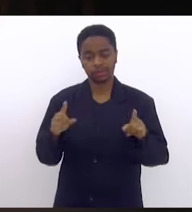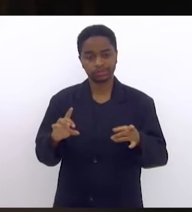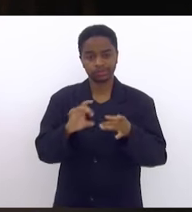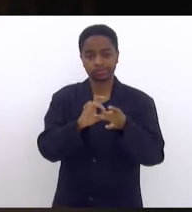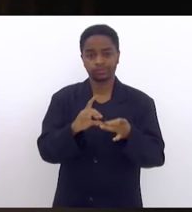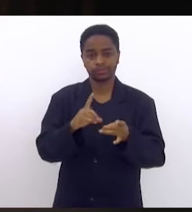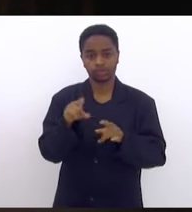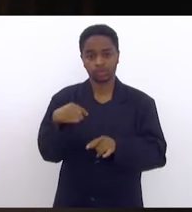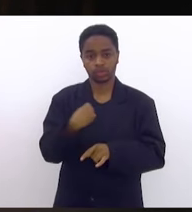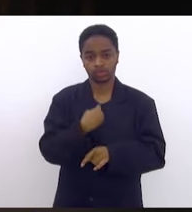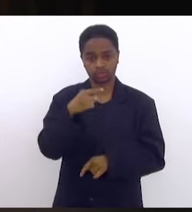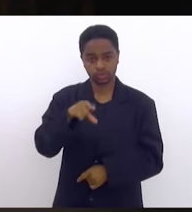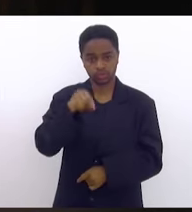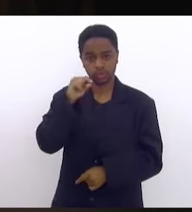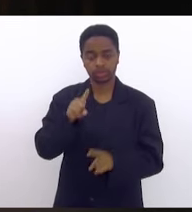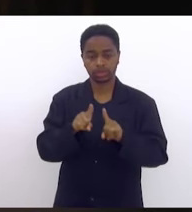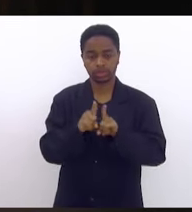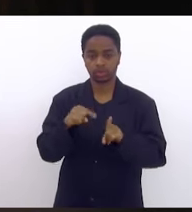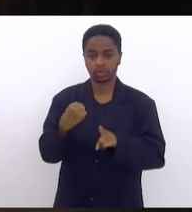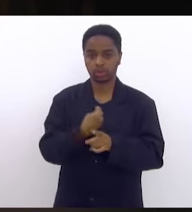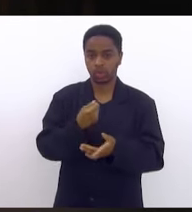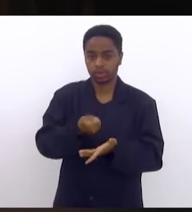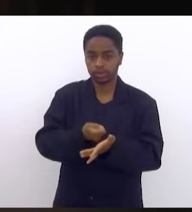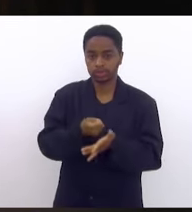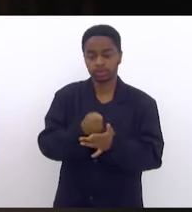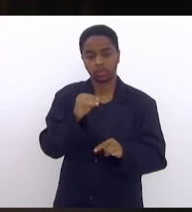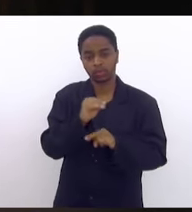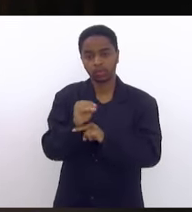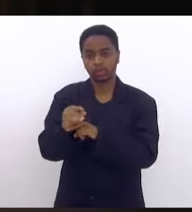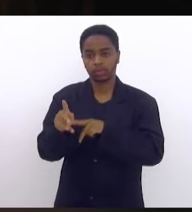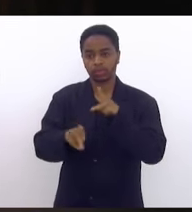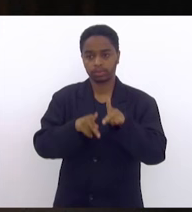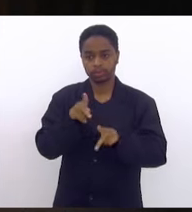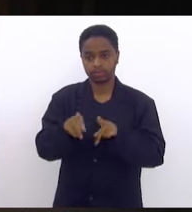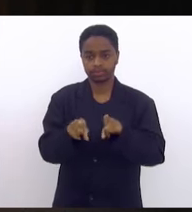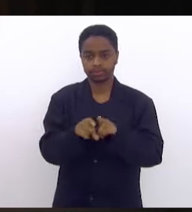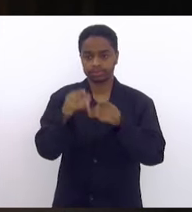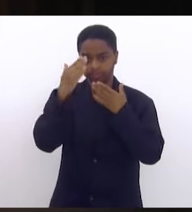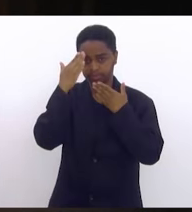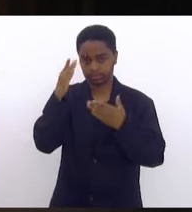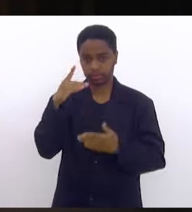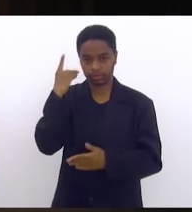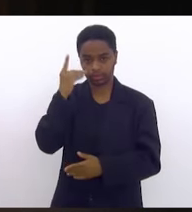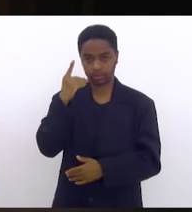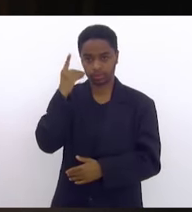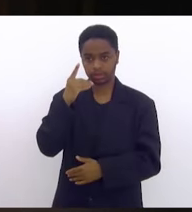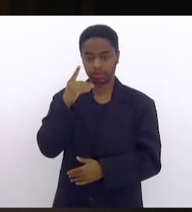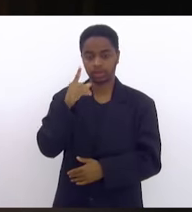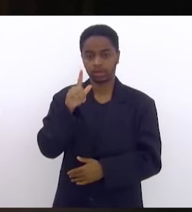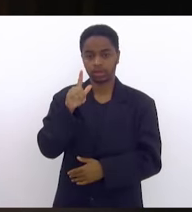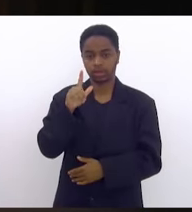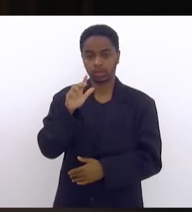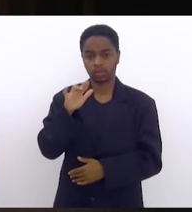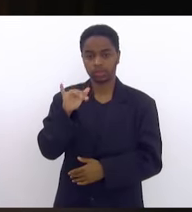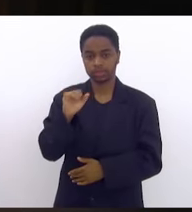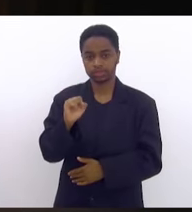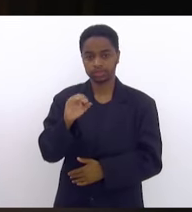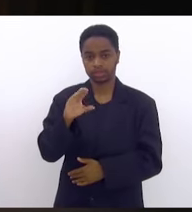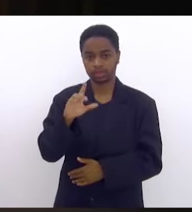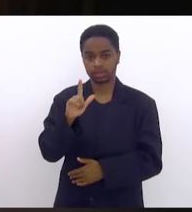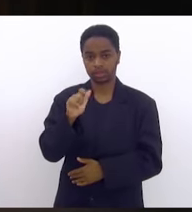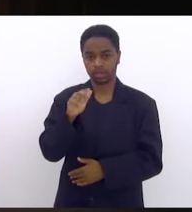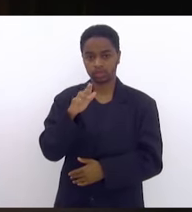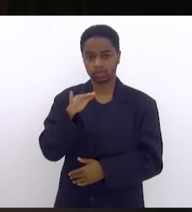e é o nosso dever, cuidar da população, né? Agradecer ao nosso deputado, Luiz Cláudio Ribeiro,